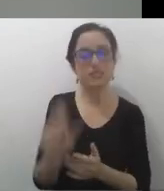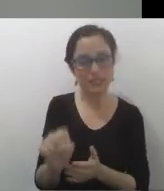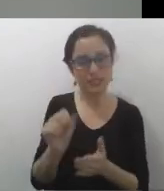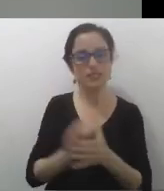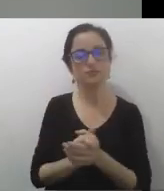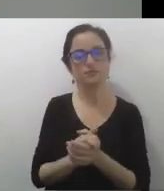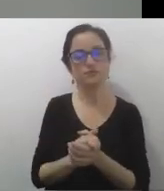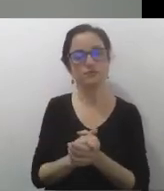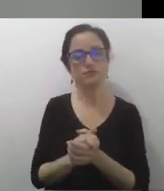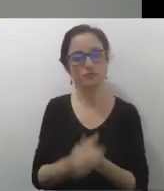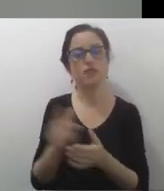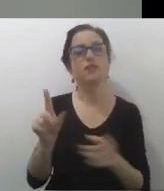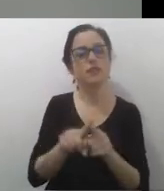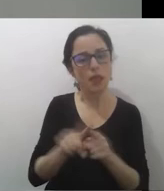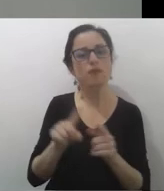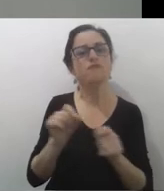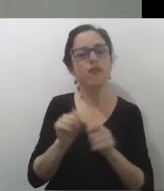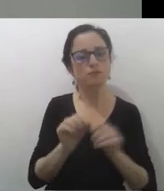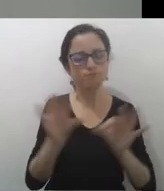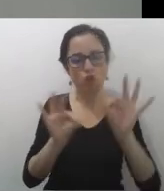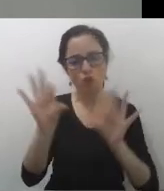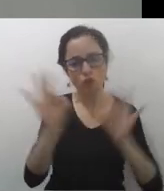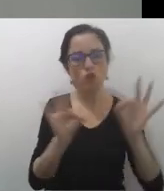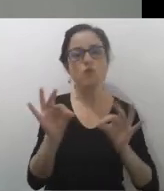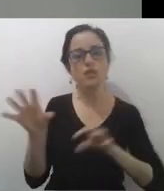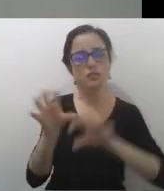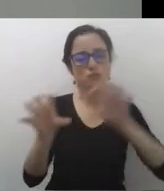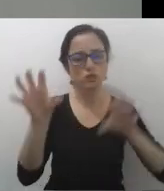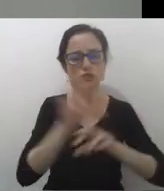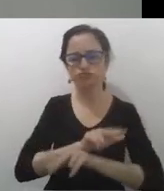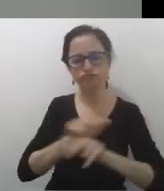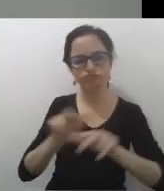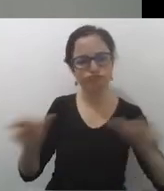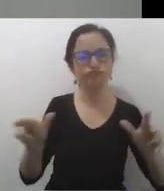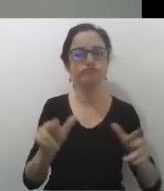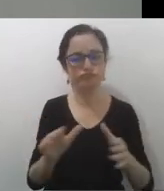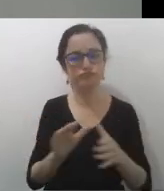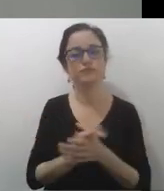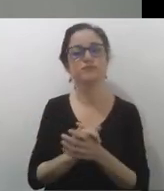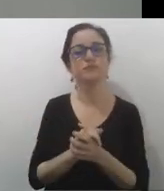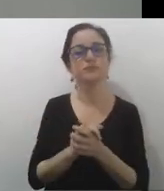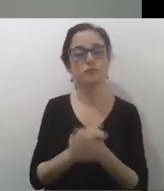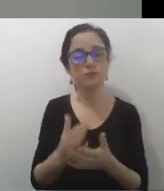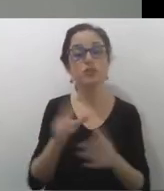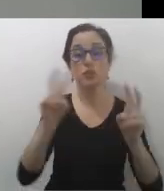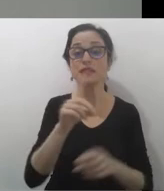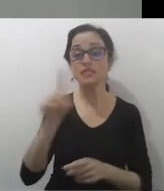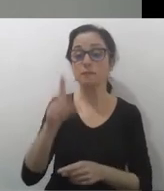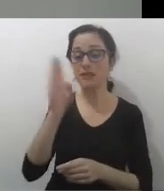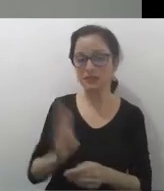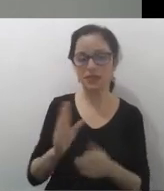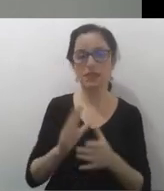Olhares. Também realizou diversas exposições, a curadoria de diversas exposições sobre